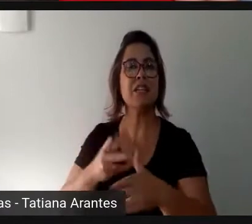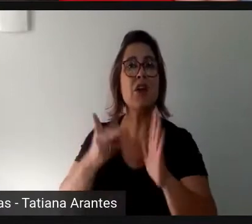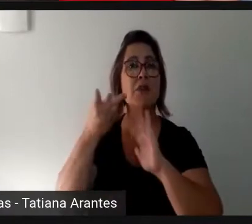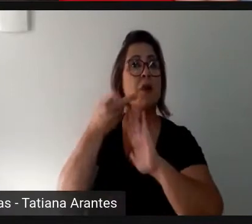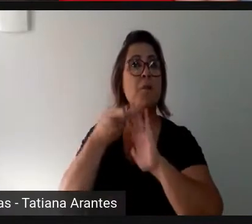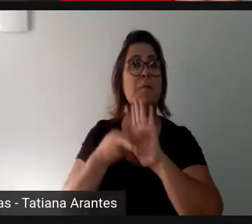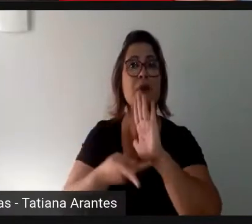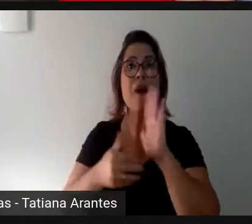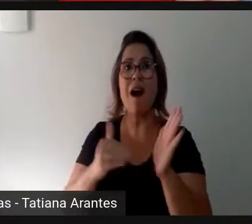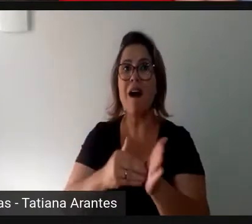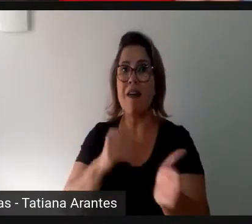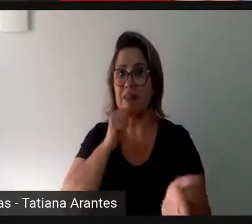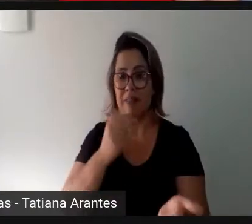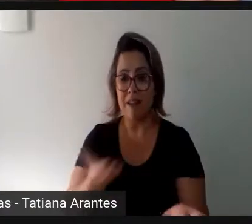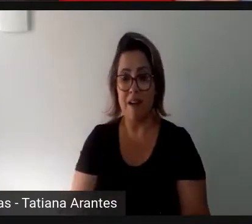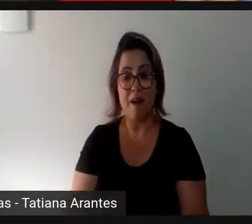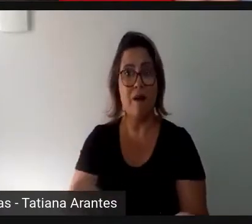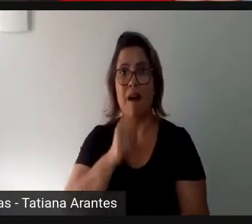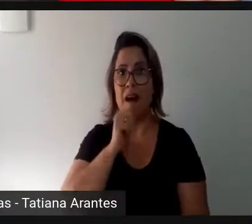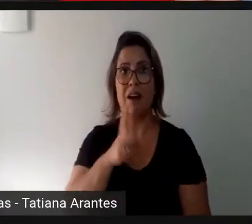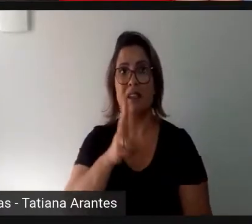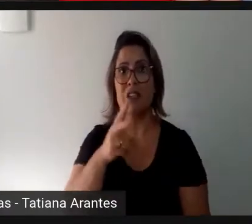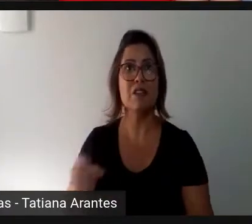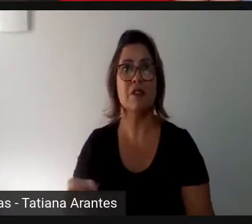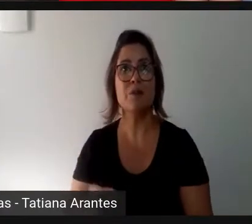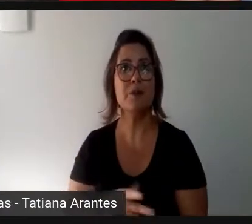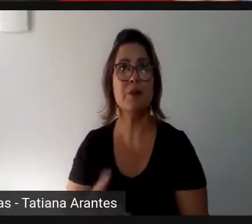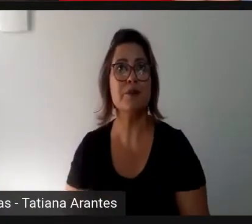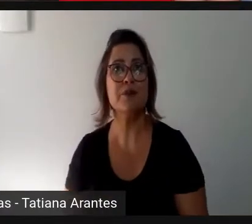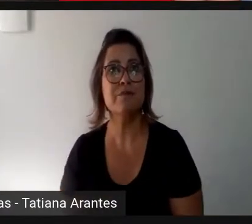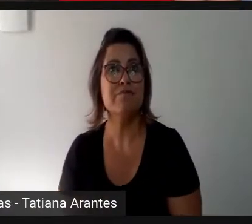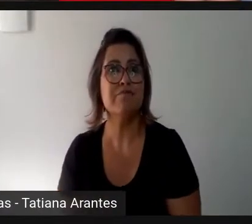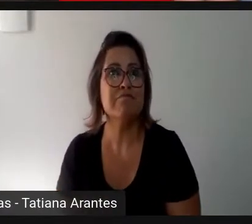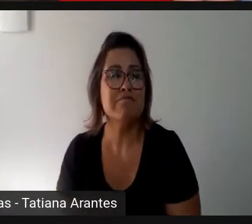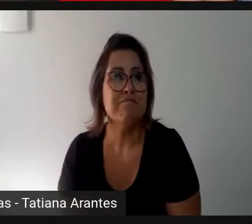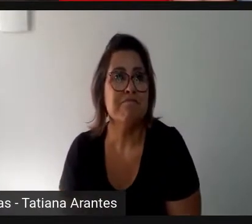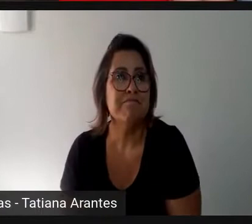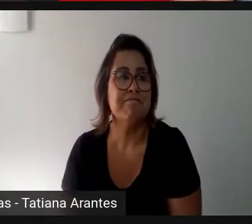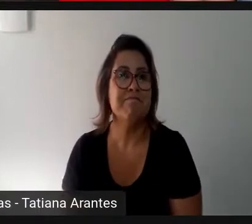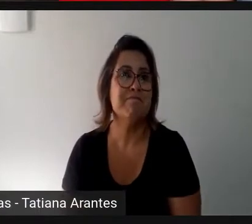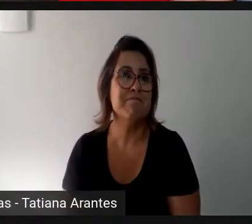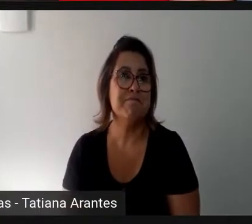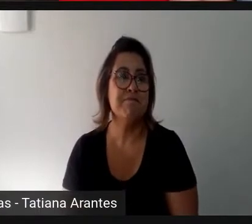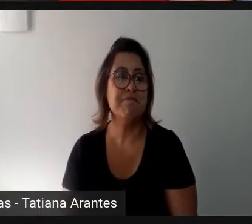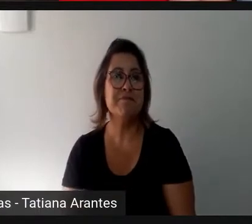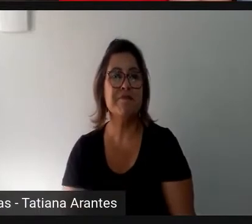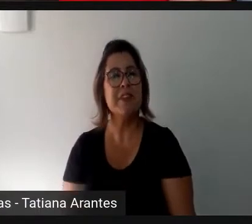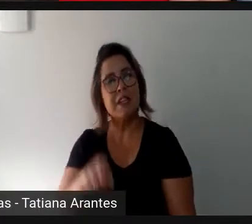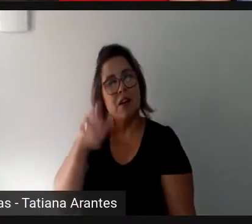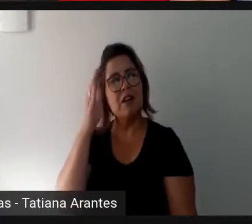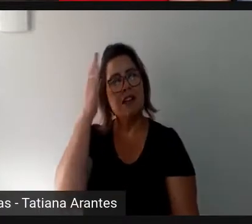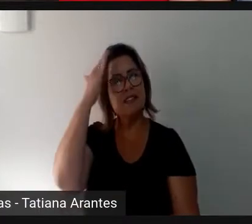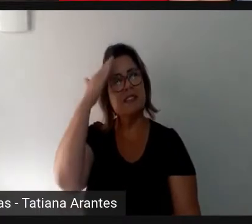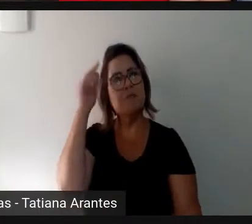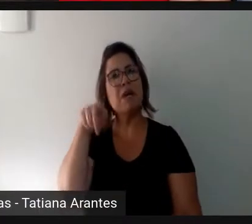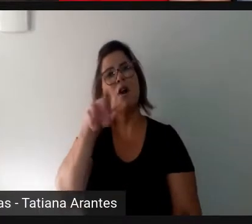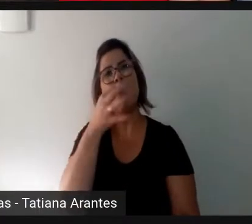Não finalizou. Pelo menos que eu saiba, não chegou na sua reta final, né?